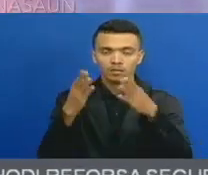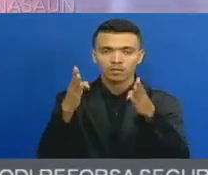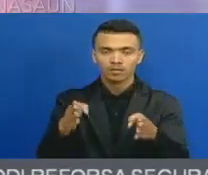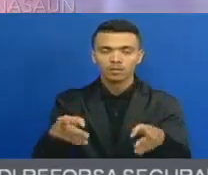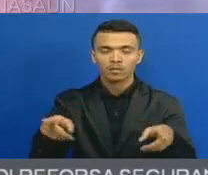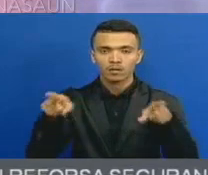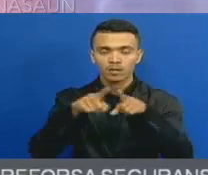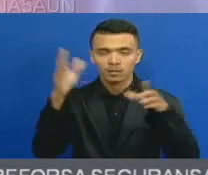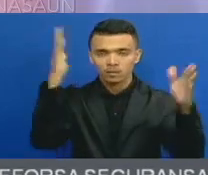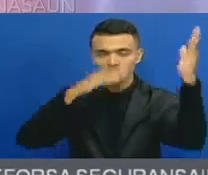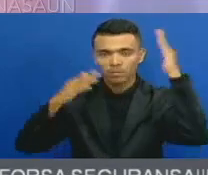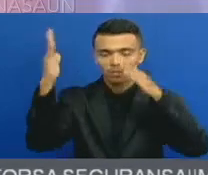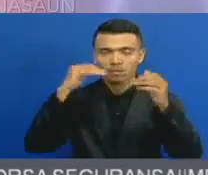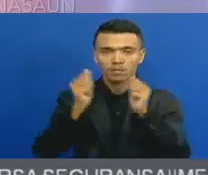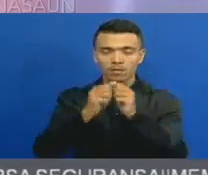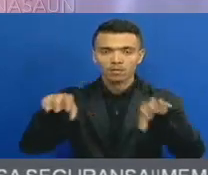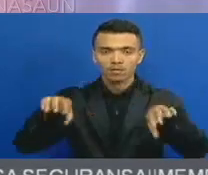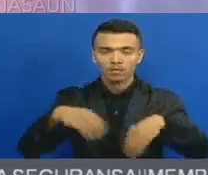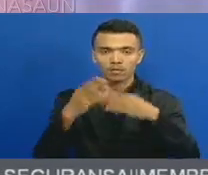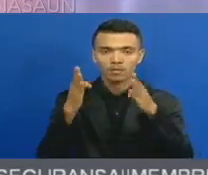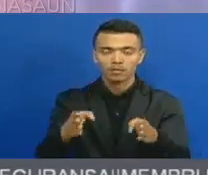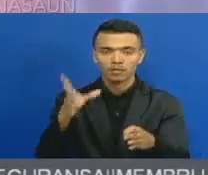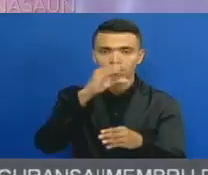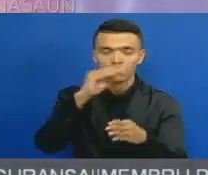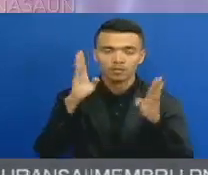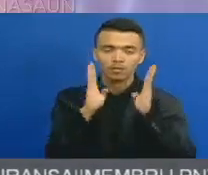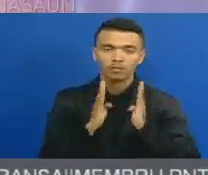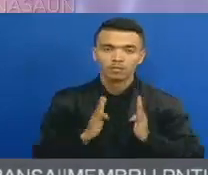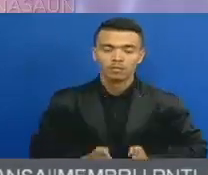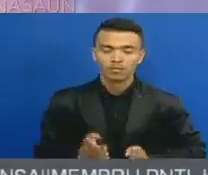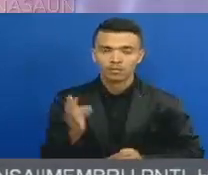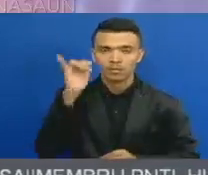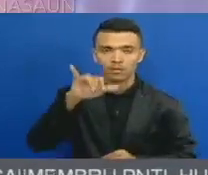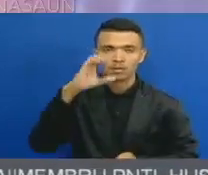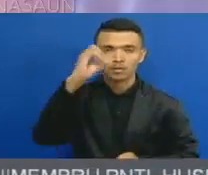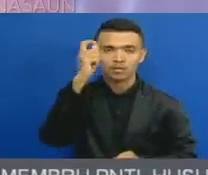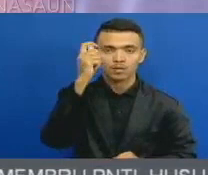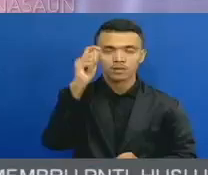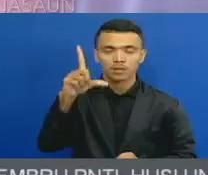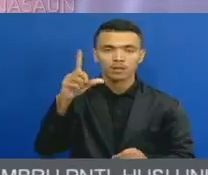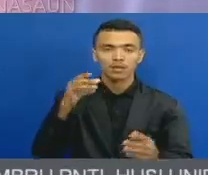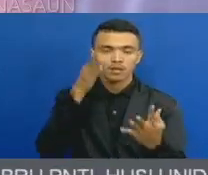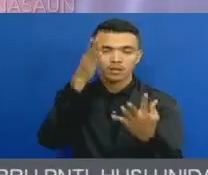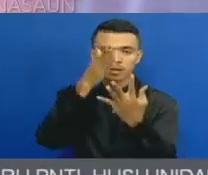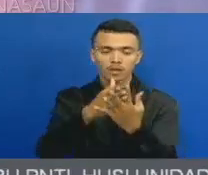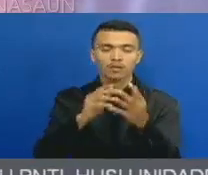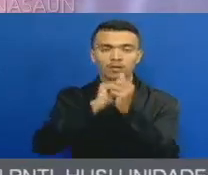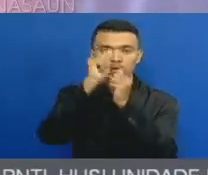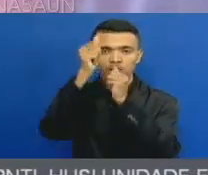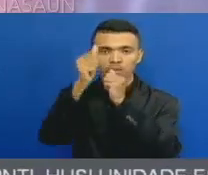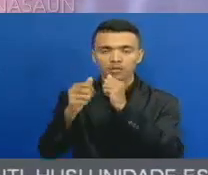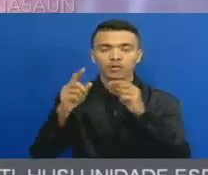Quando barra nessa conflito entre trabalhadores ou patrão será. KSTL também é clara, o advocacia no halo